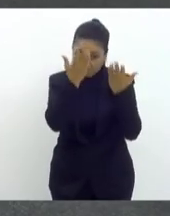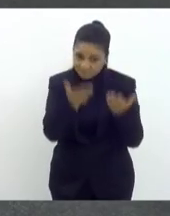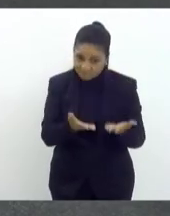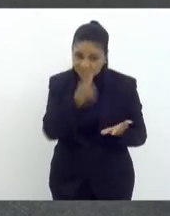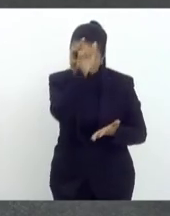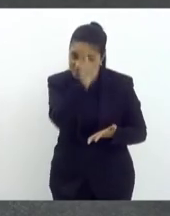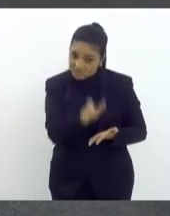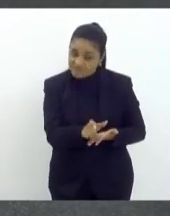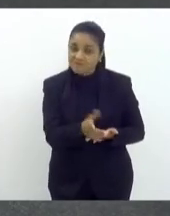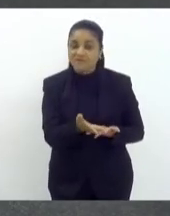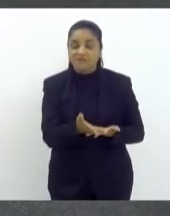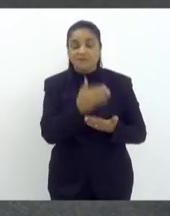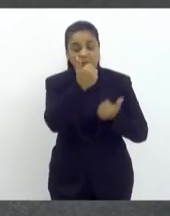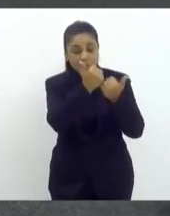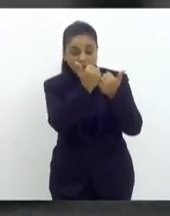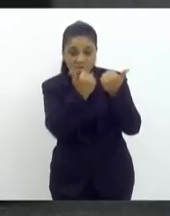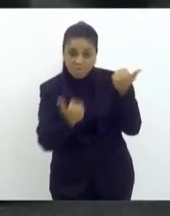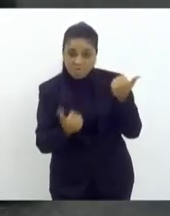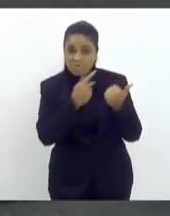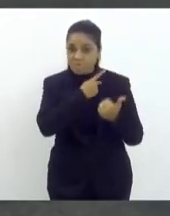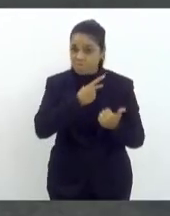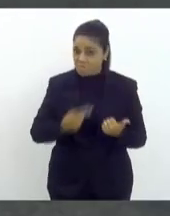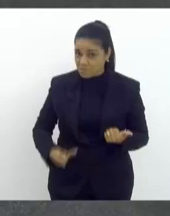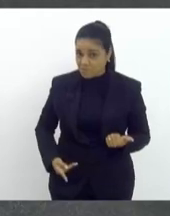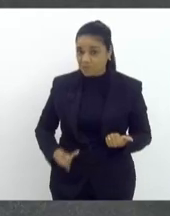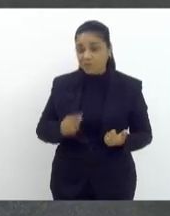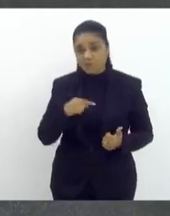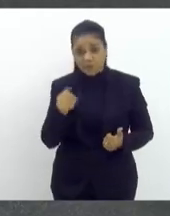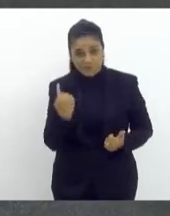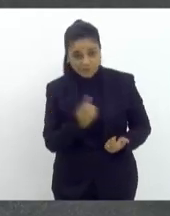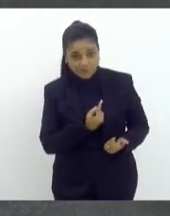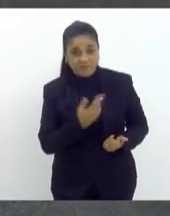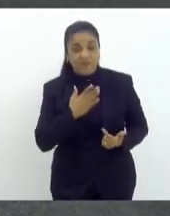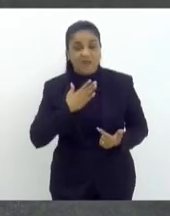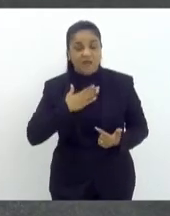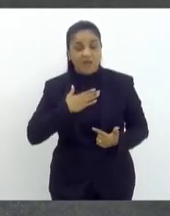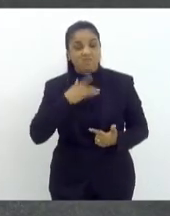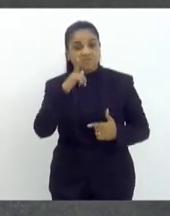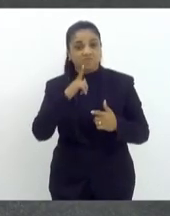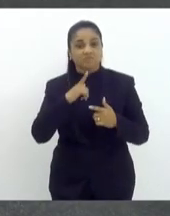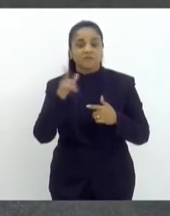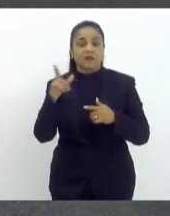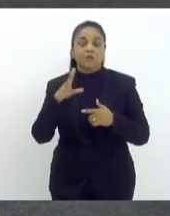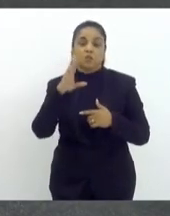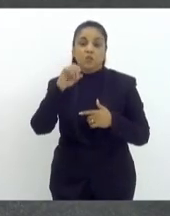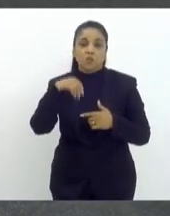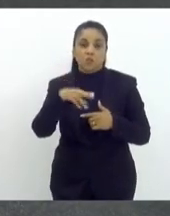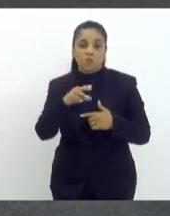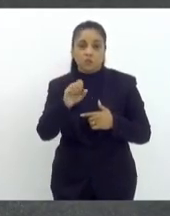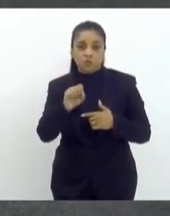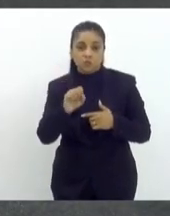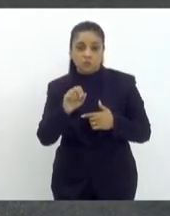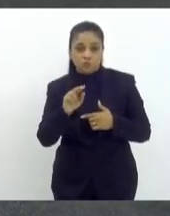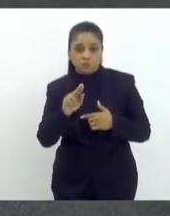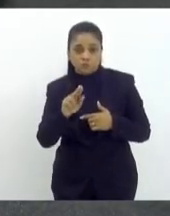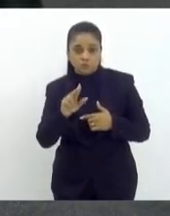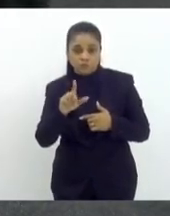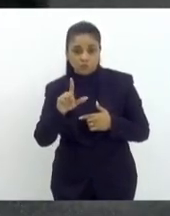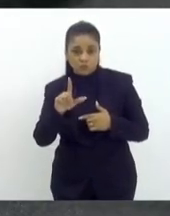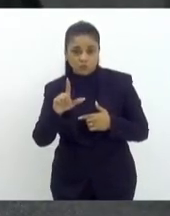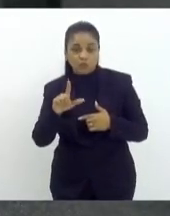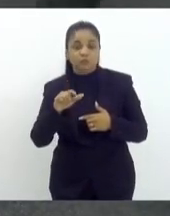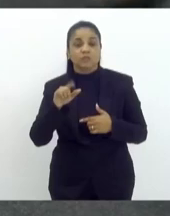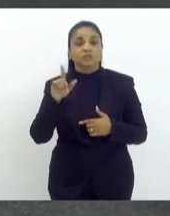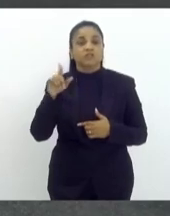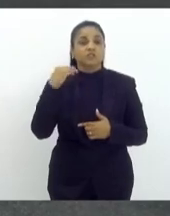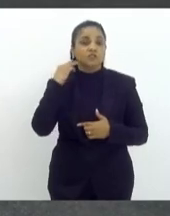Nossa vice-presidente e lá estava no curso de Minas Gerais representando